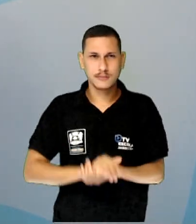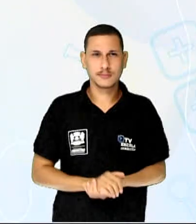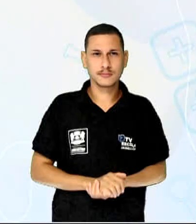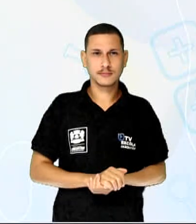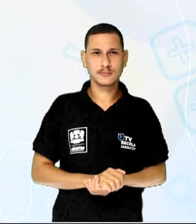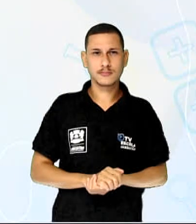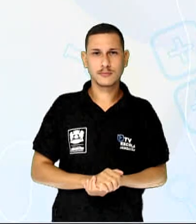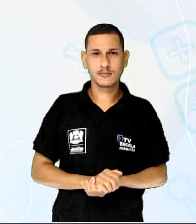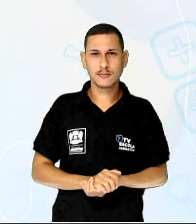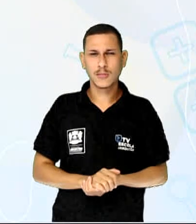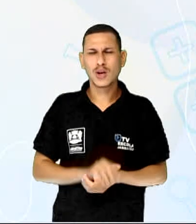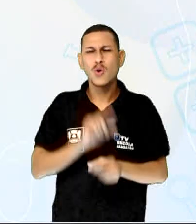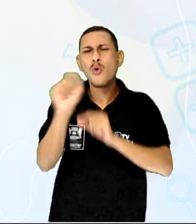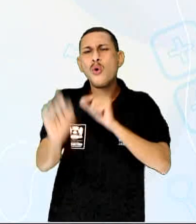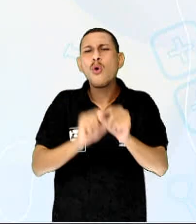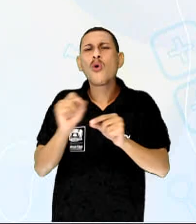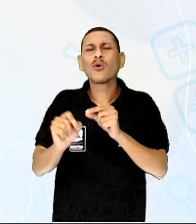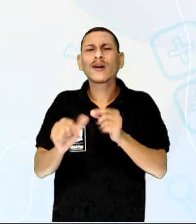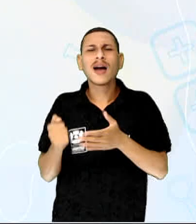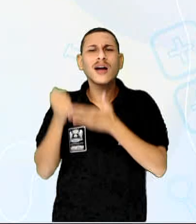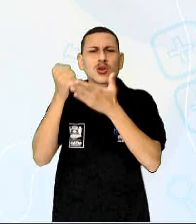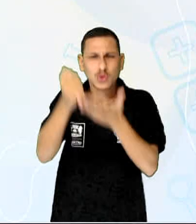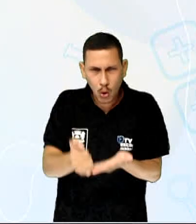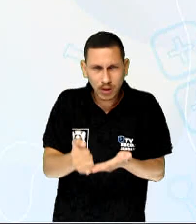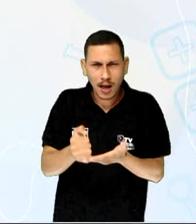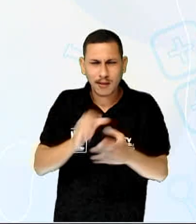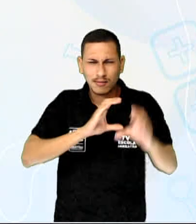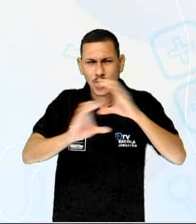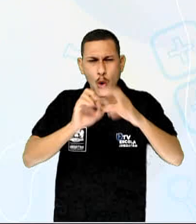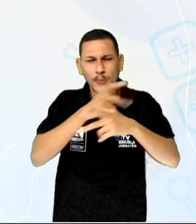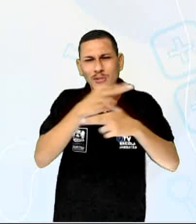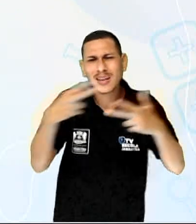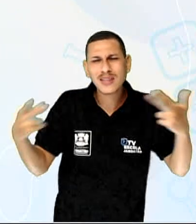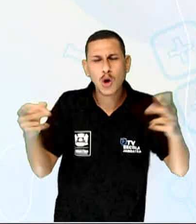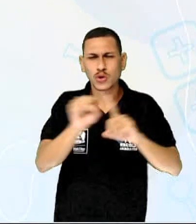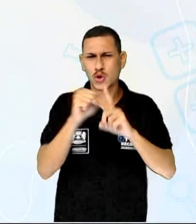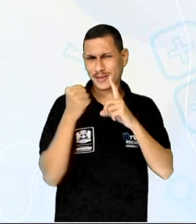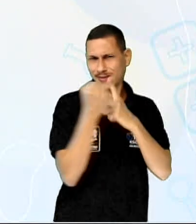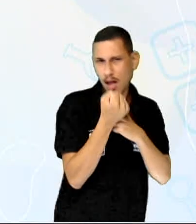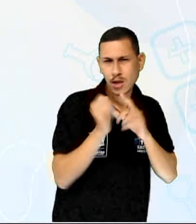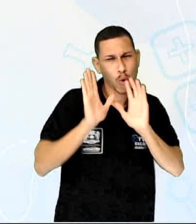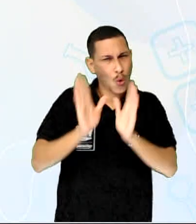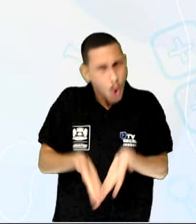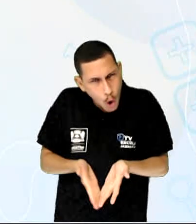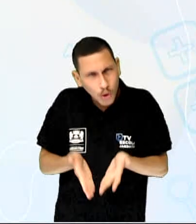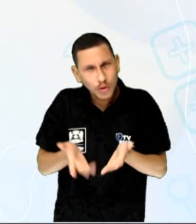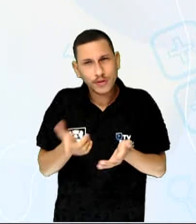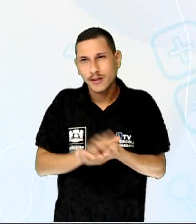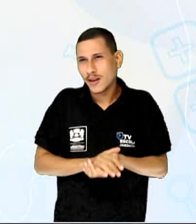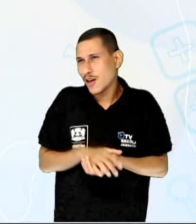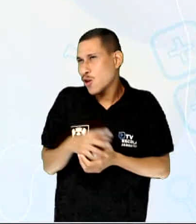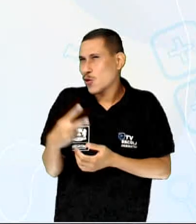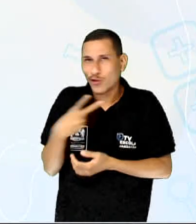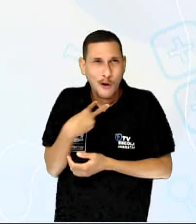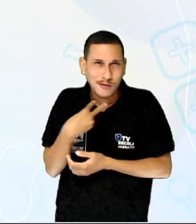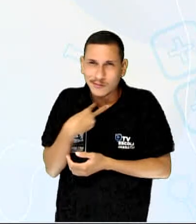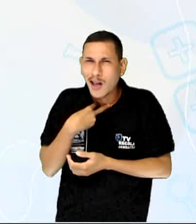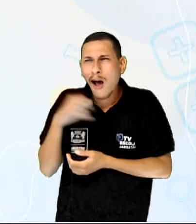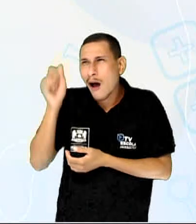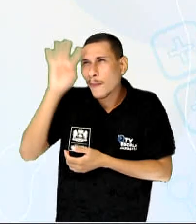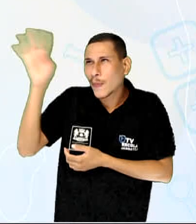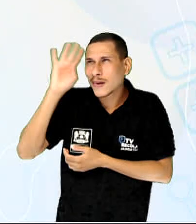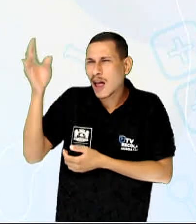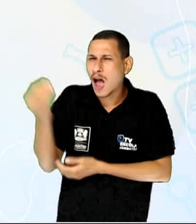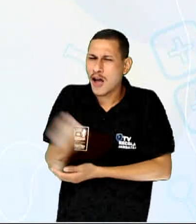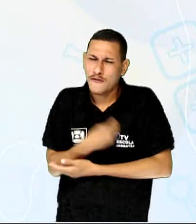E qual o impacto dos meios de comunicação na nossa sociedade? Hoje, basicamente, é quase impossível imaginar nossa